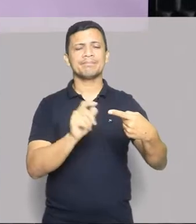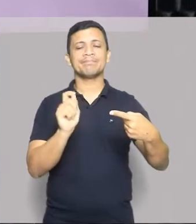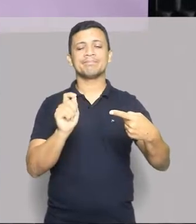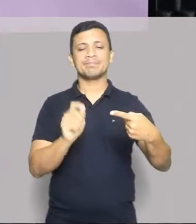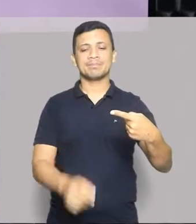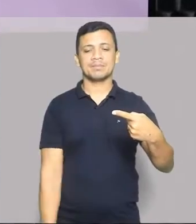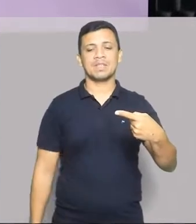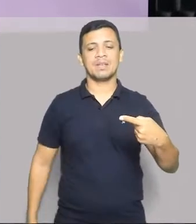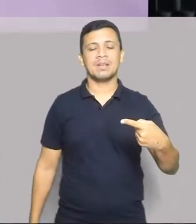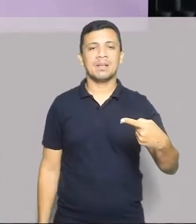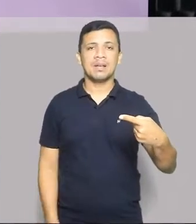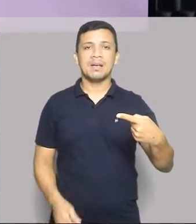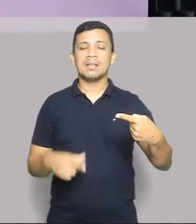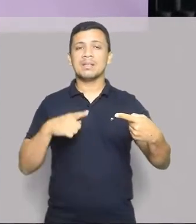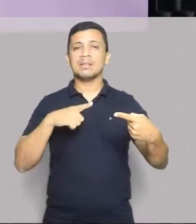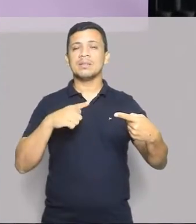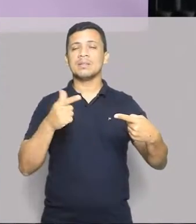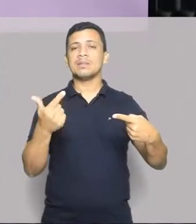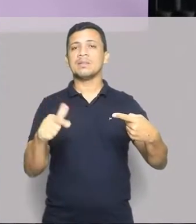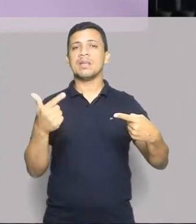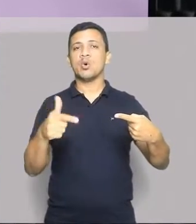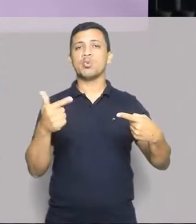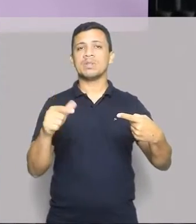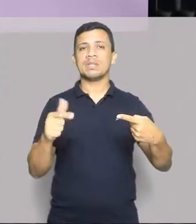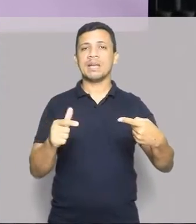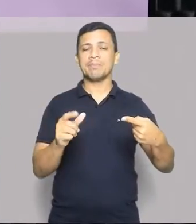elas não são introduzidas pelo conectivo, né?